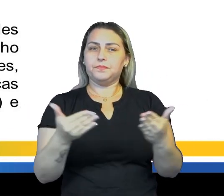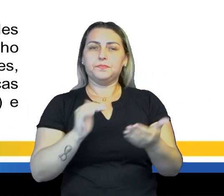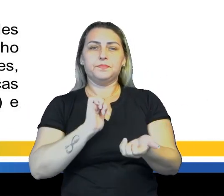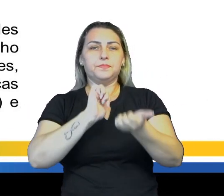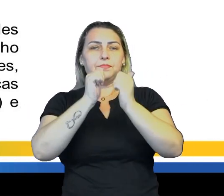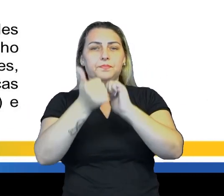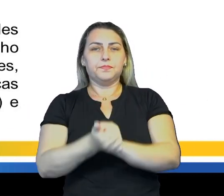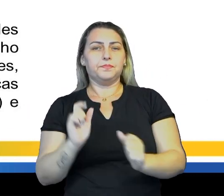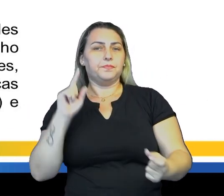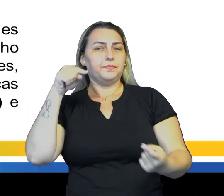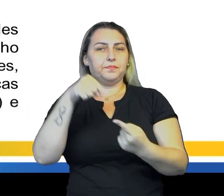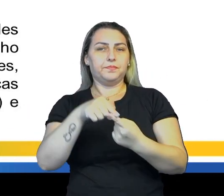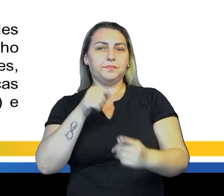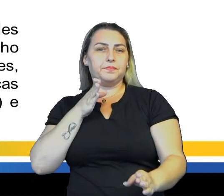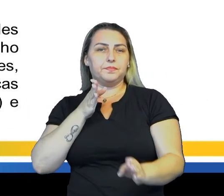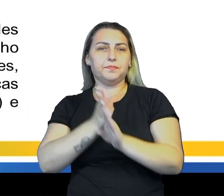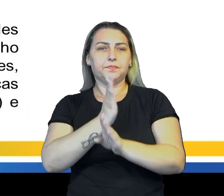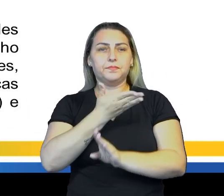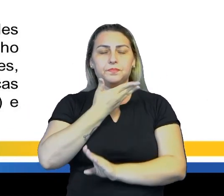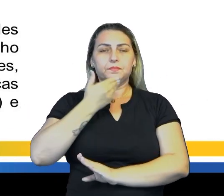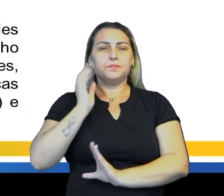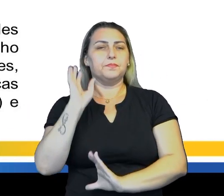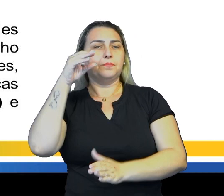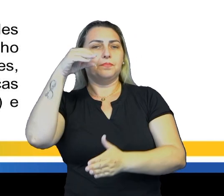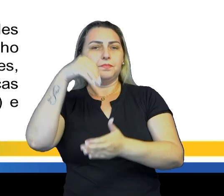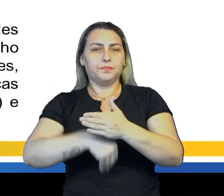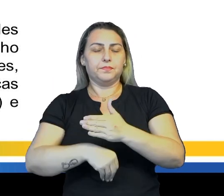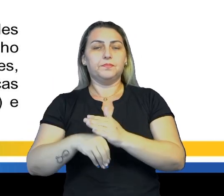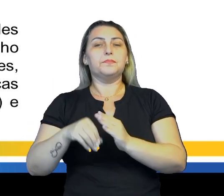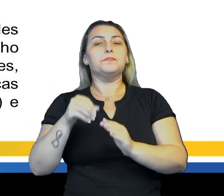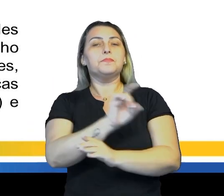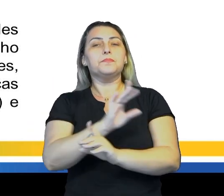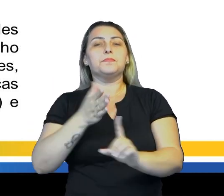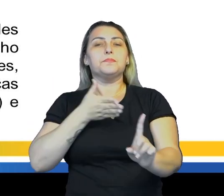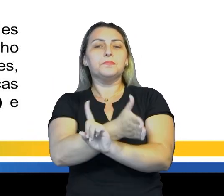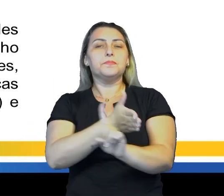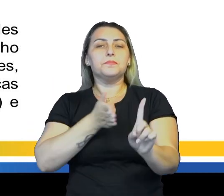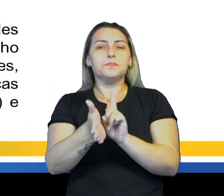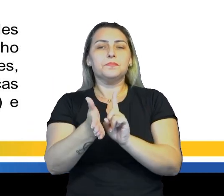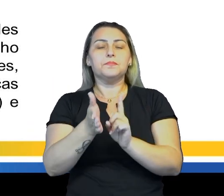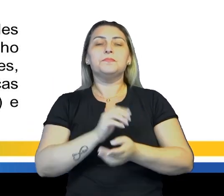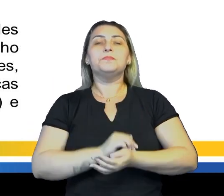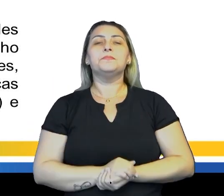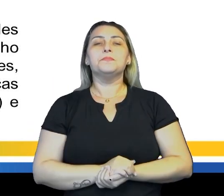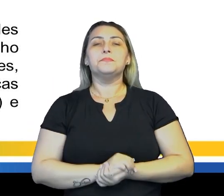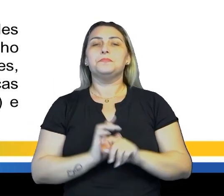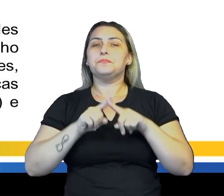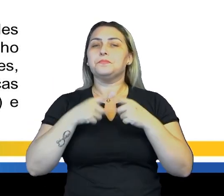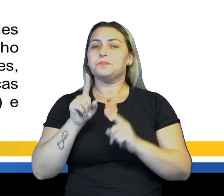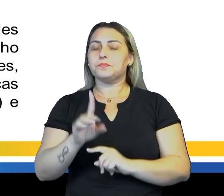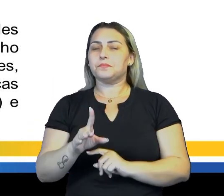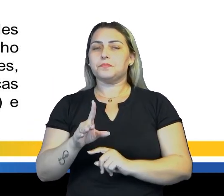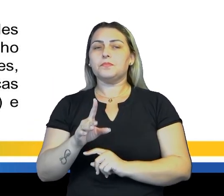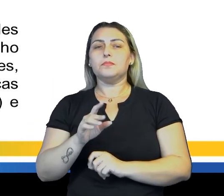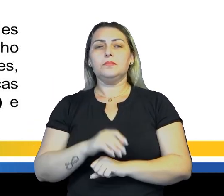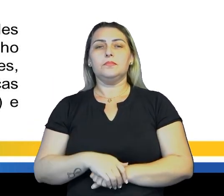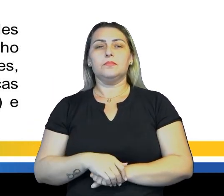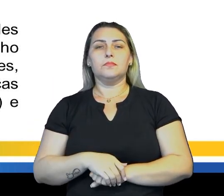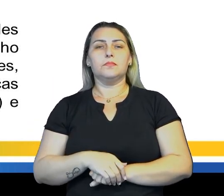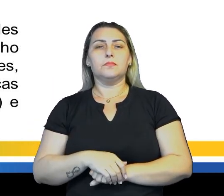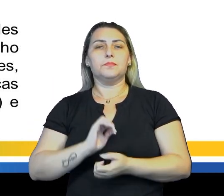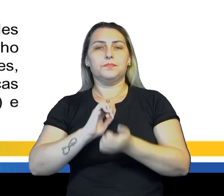esse esporte tem como objetivo identificar os melhores dentro de cada modalidade mas aí só para a gente reforçar